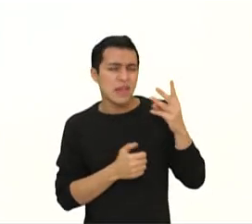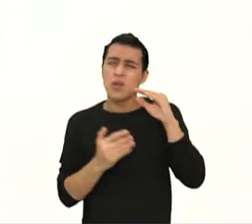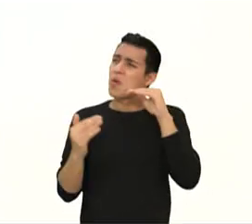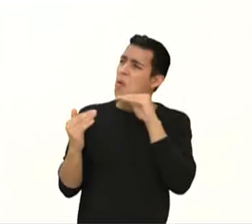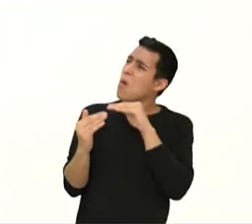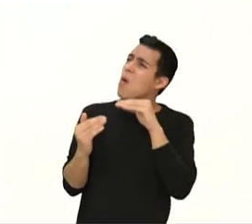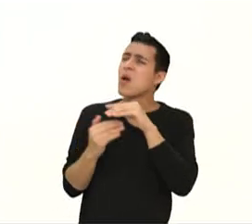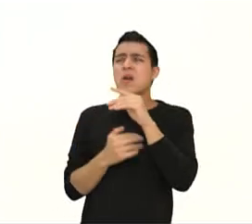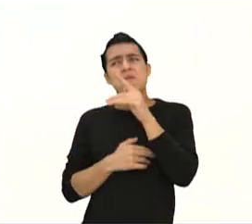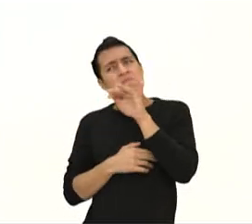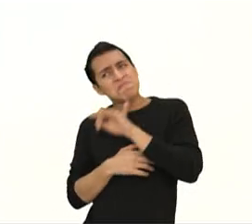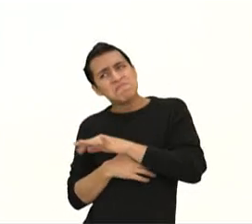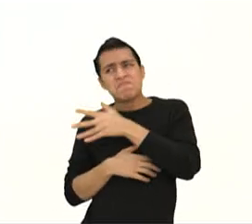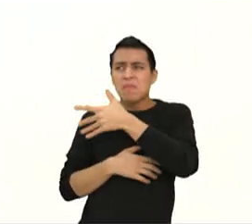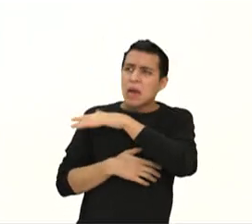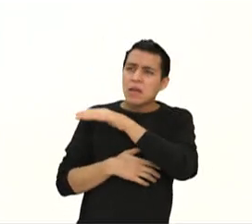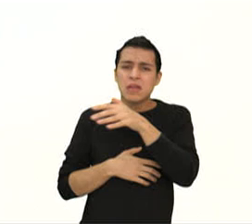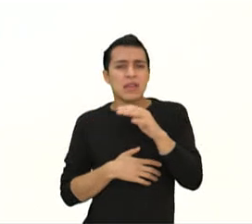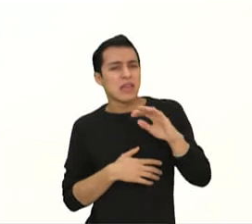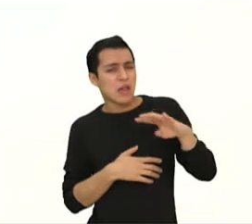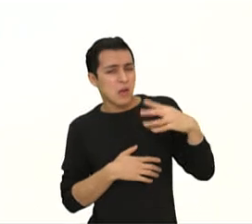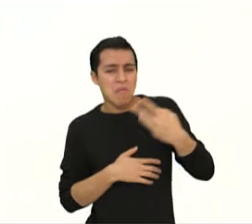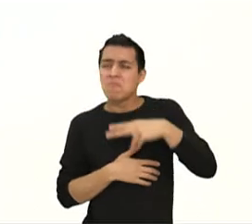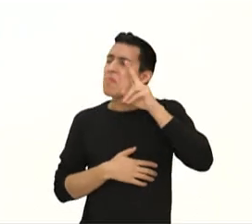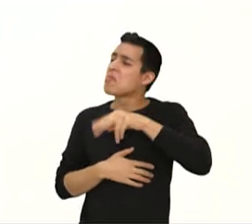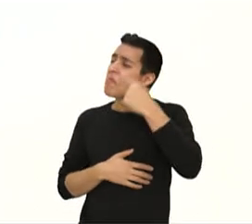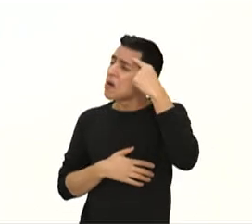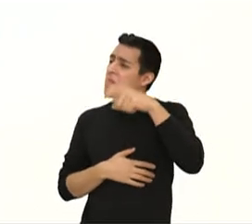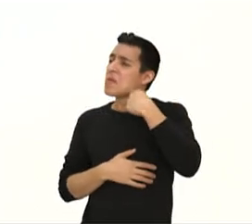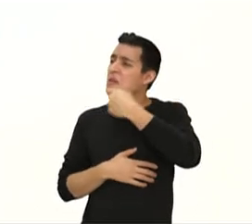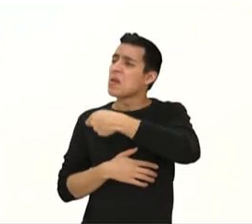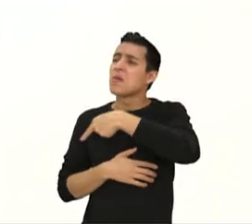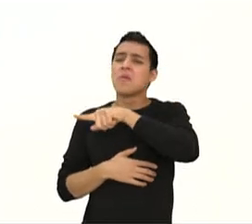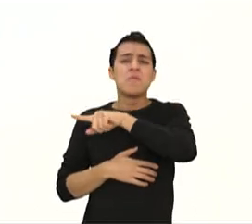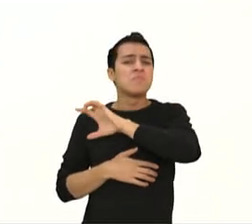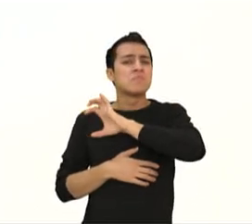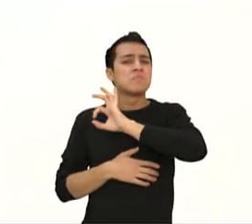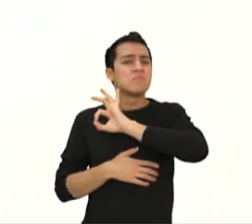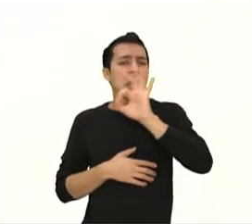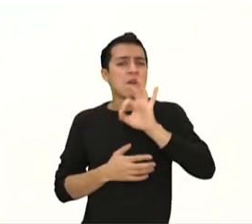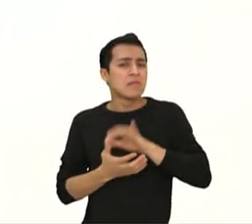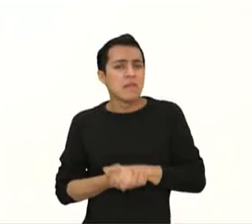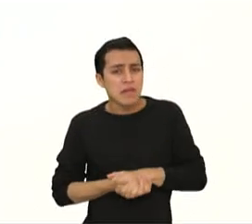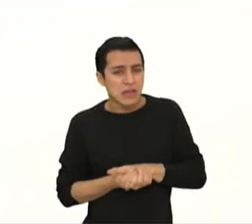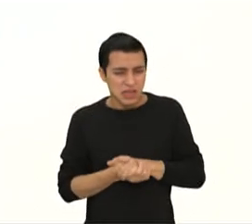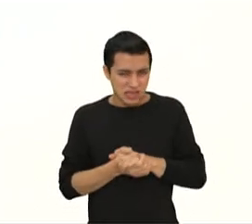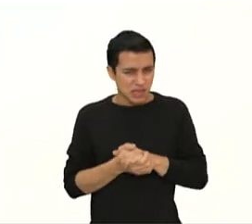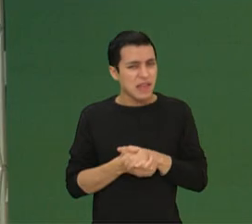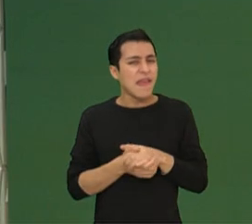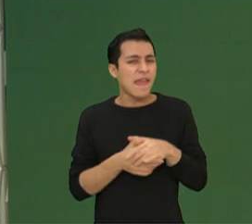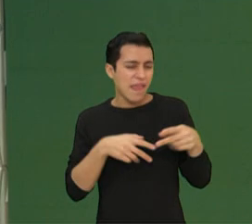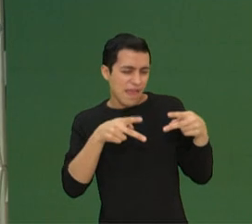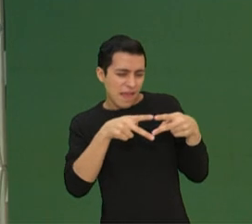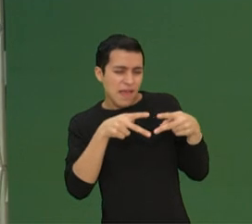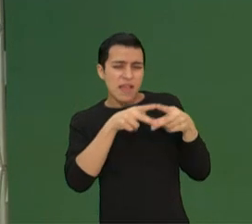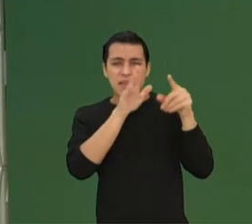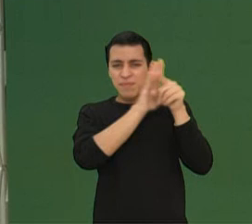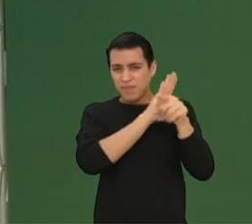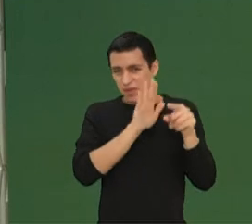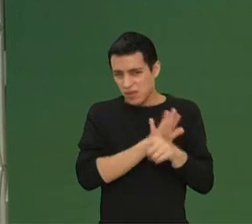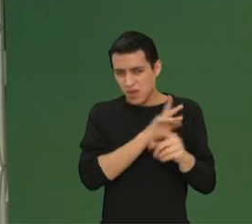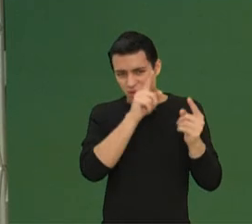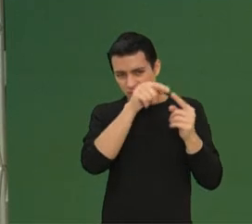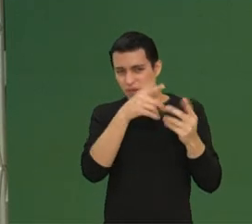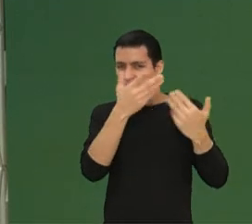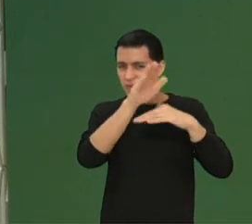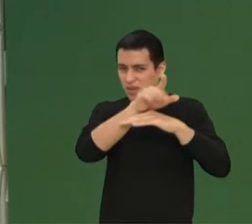Concordo parcialmente. 4. Nunca pensei sobre isso. Certo? Duas sugestões de perguntas objetivas